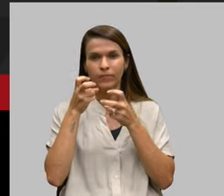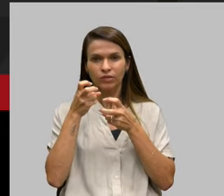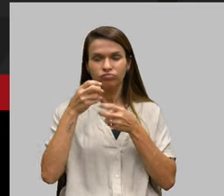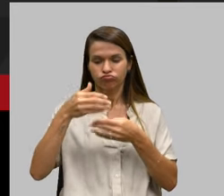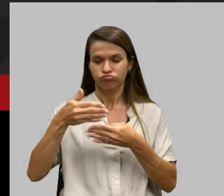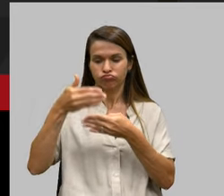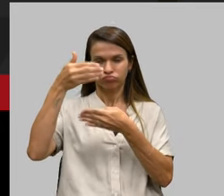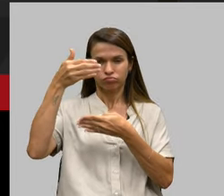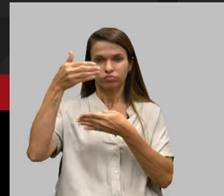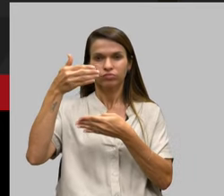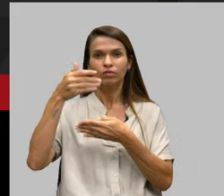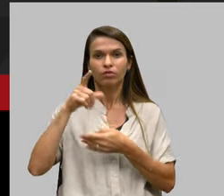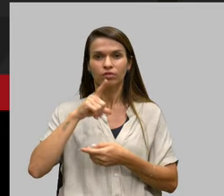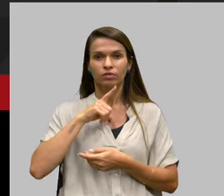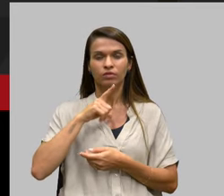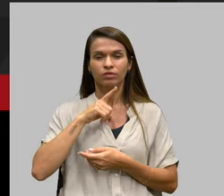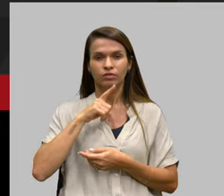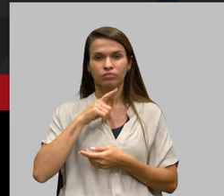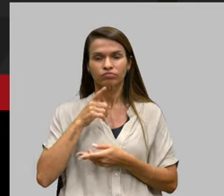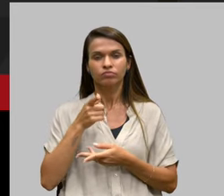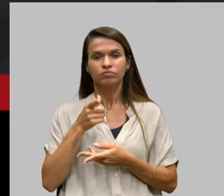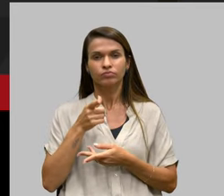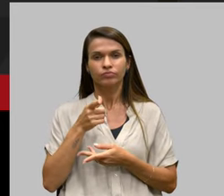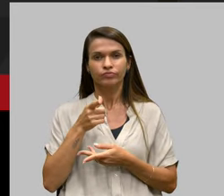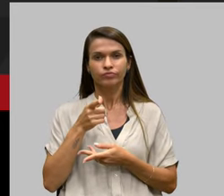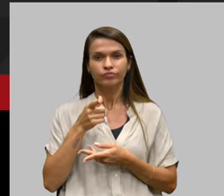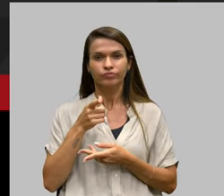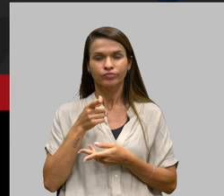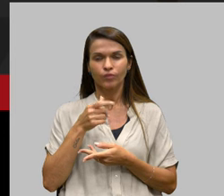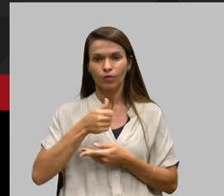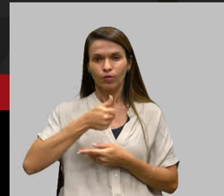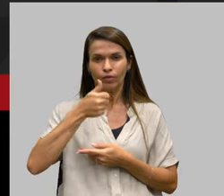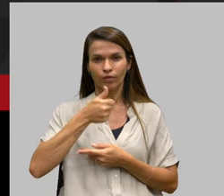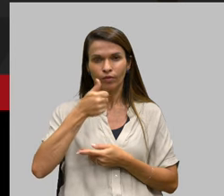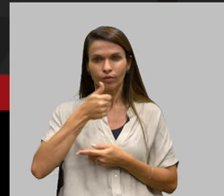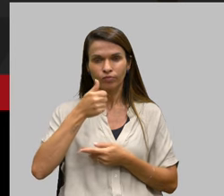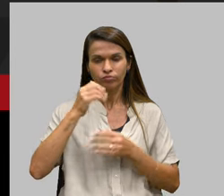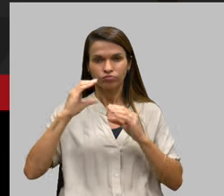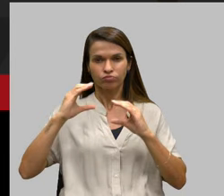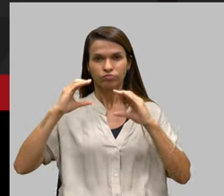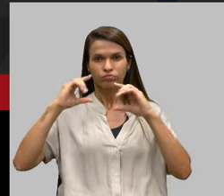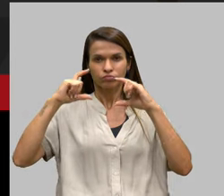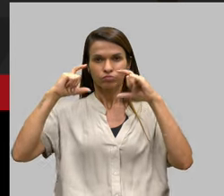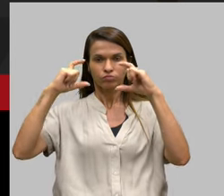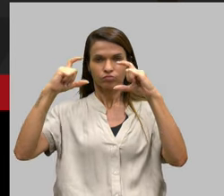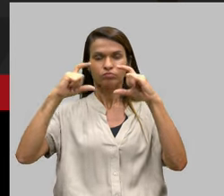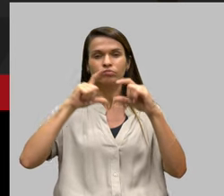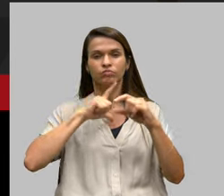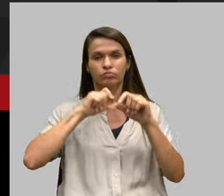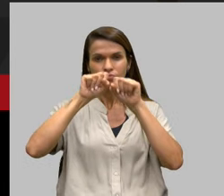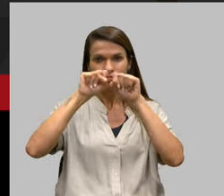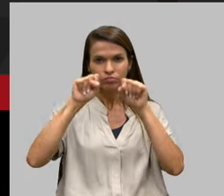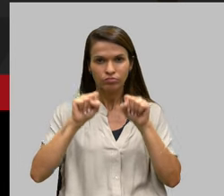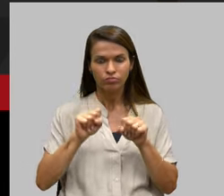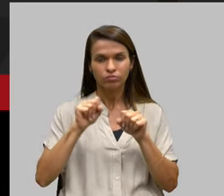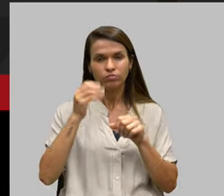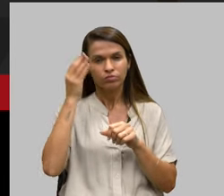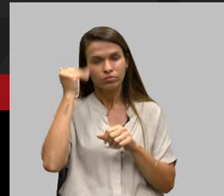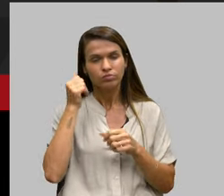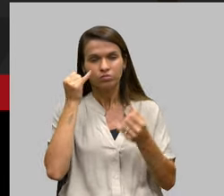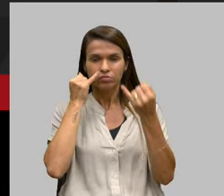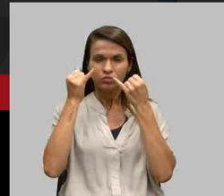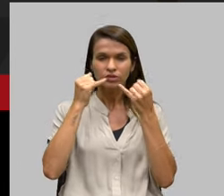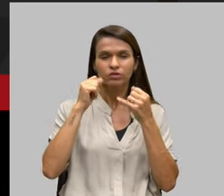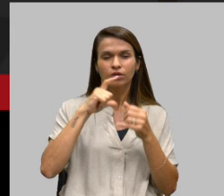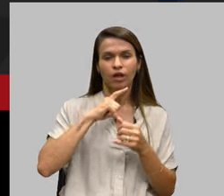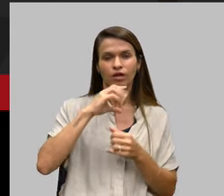aparece vai cair nessa página aqui aí no primeiro item ali noss temos os nossos sistemas quem quiser saber quem tem crp ou